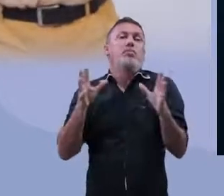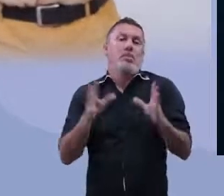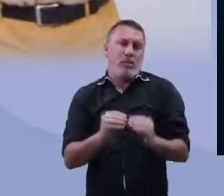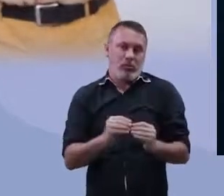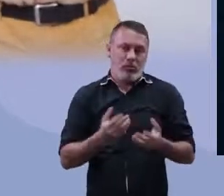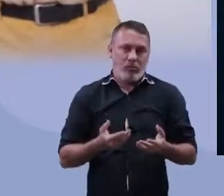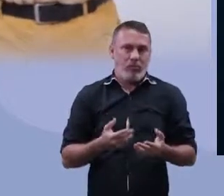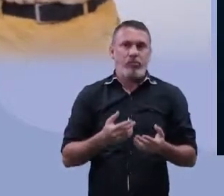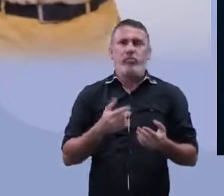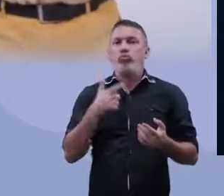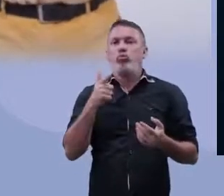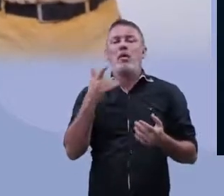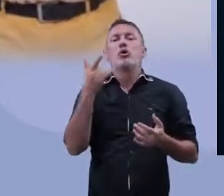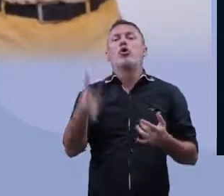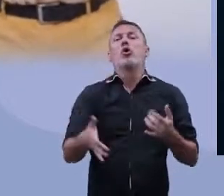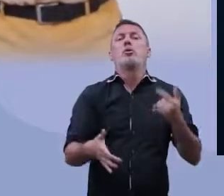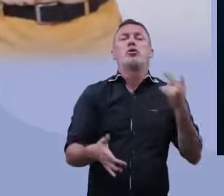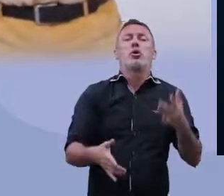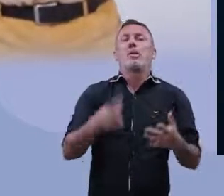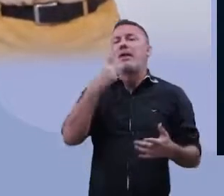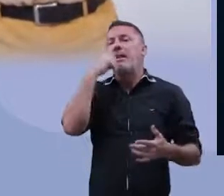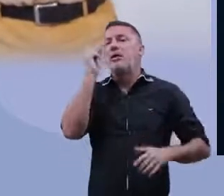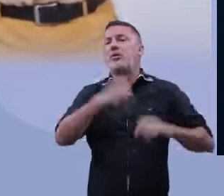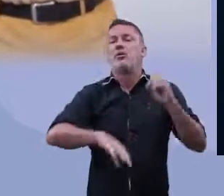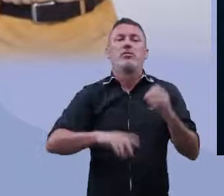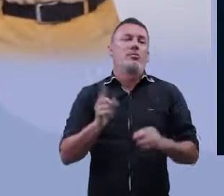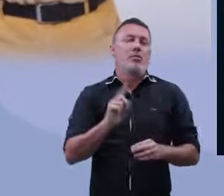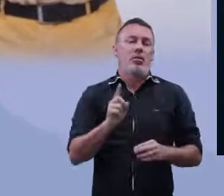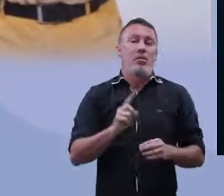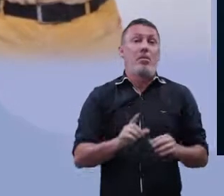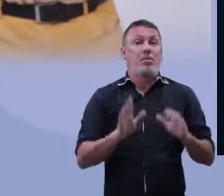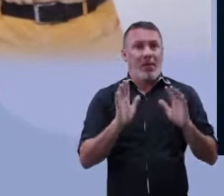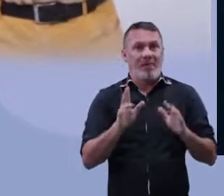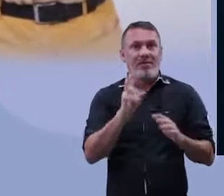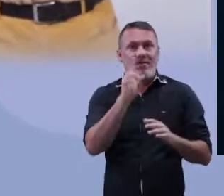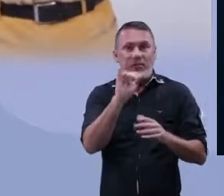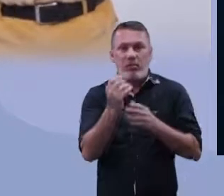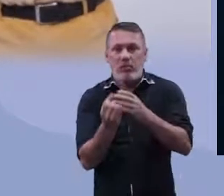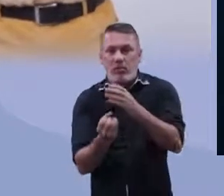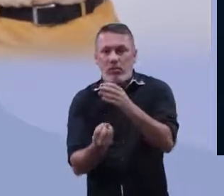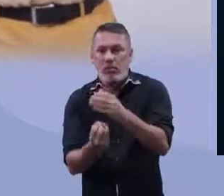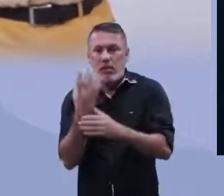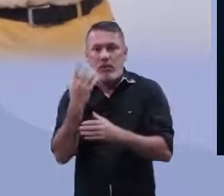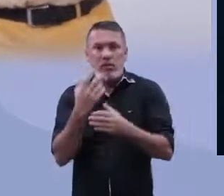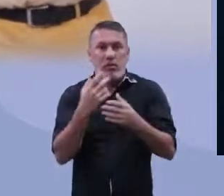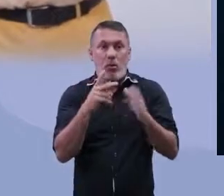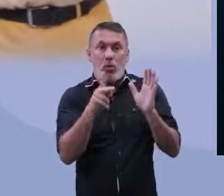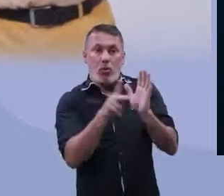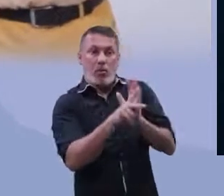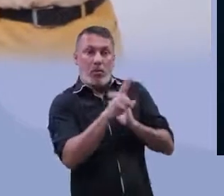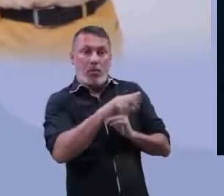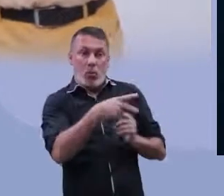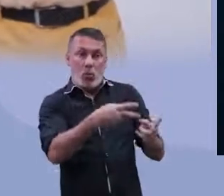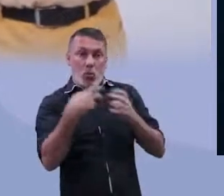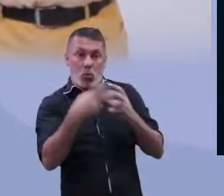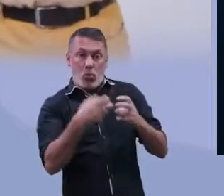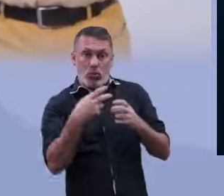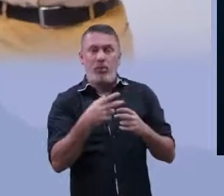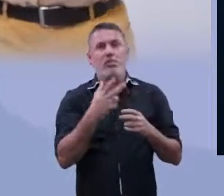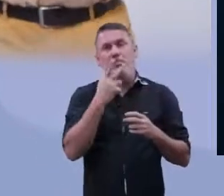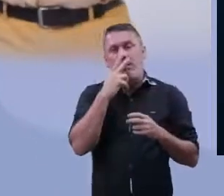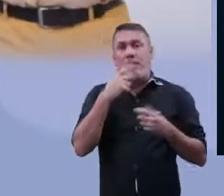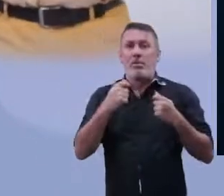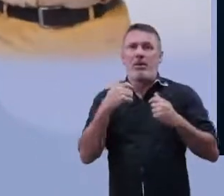fontes que não têm resíduo, mas que, para a sua instalação, demandam ainda de, vamos dizer